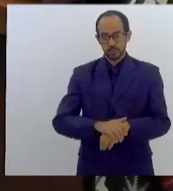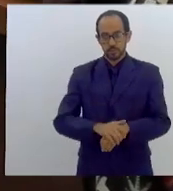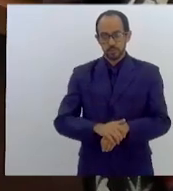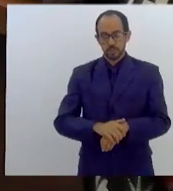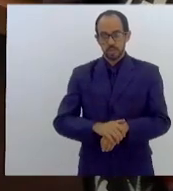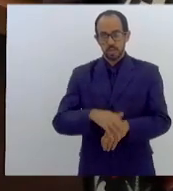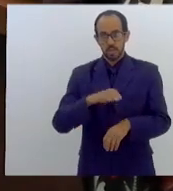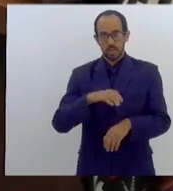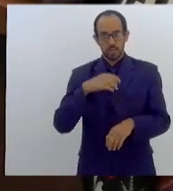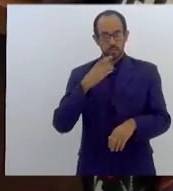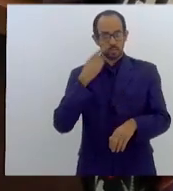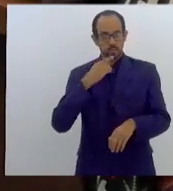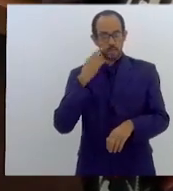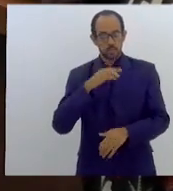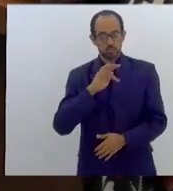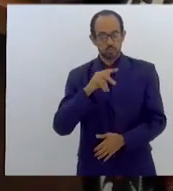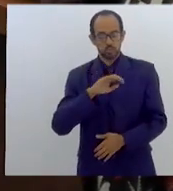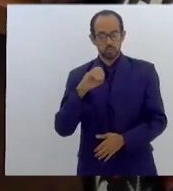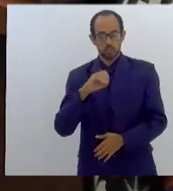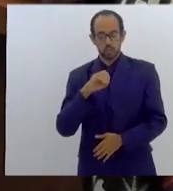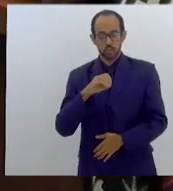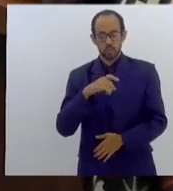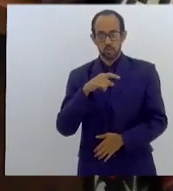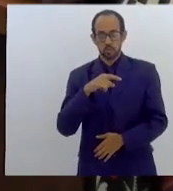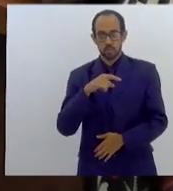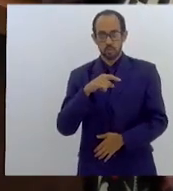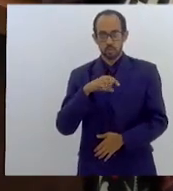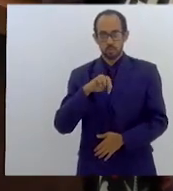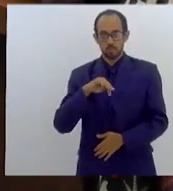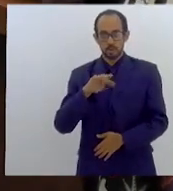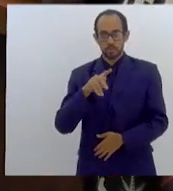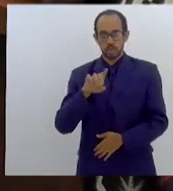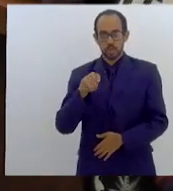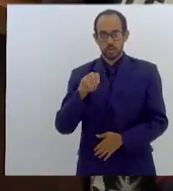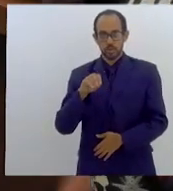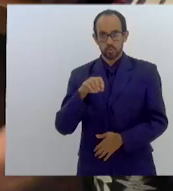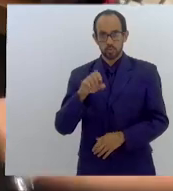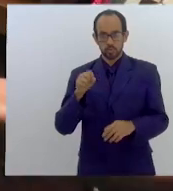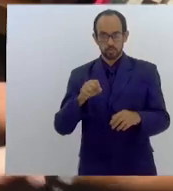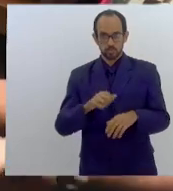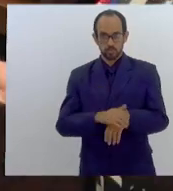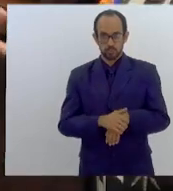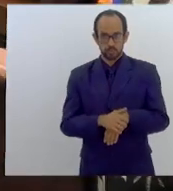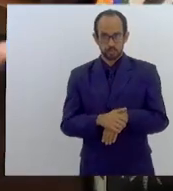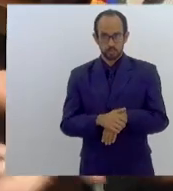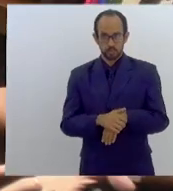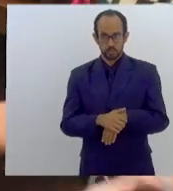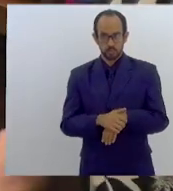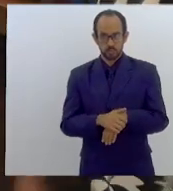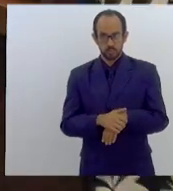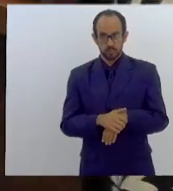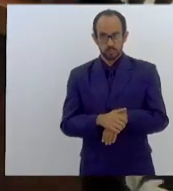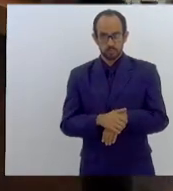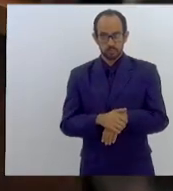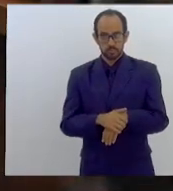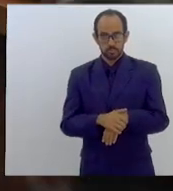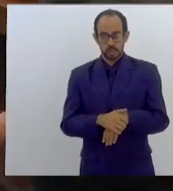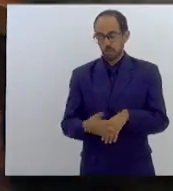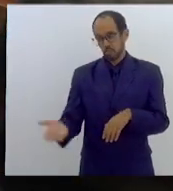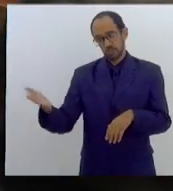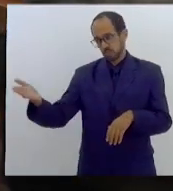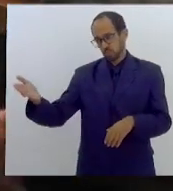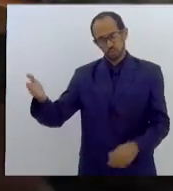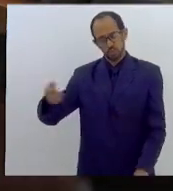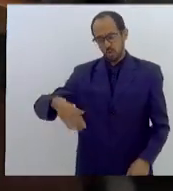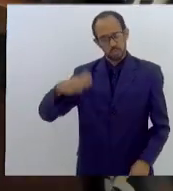Chico Machado, se a gente tem ou não condição de derrubar veto. Então, fica a critério de Vossa